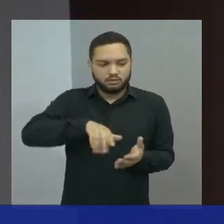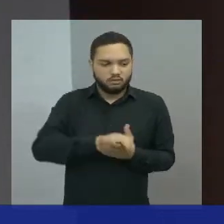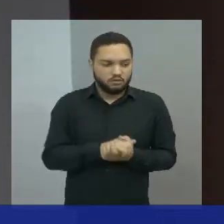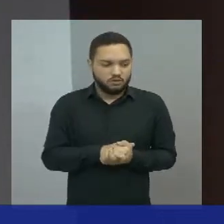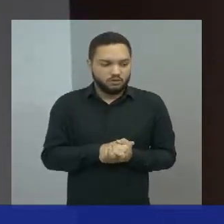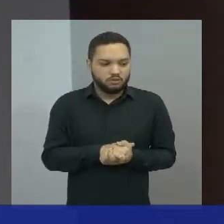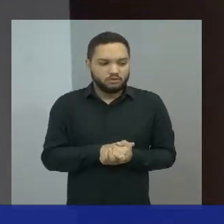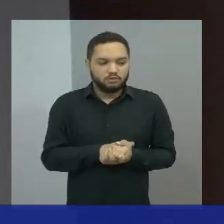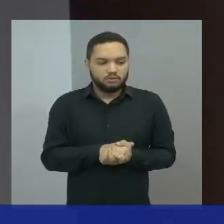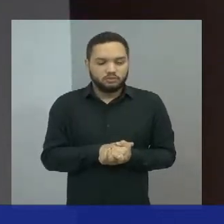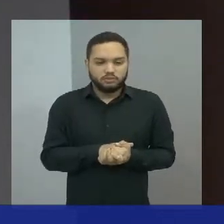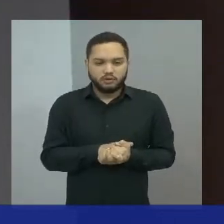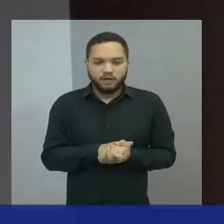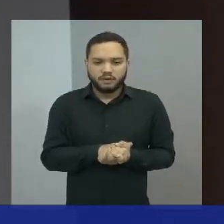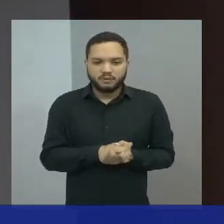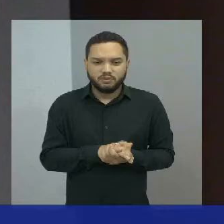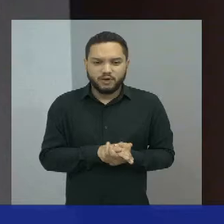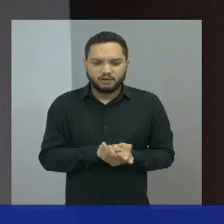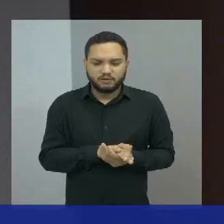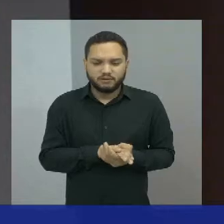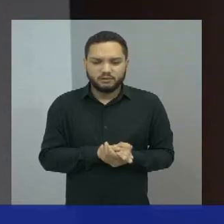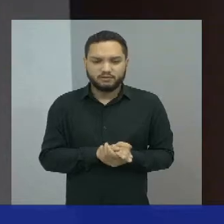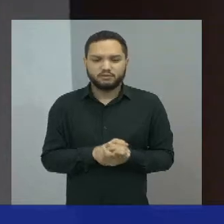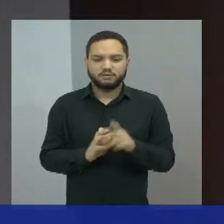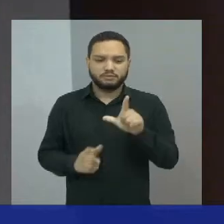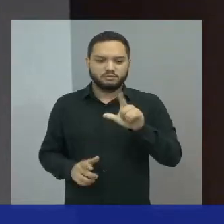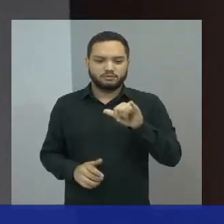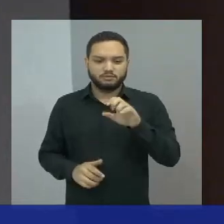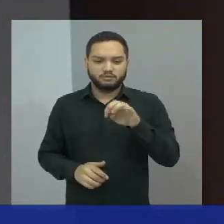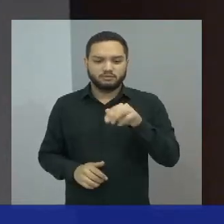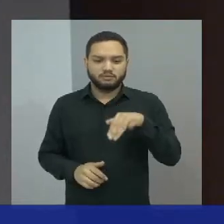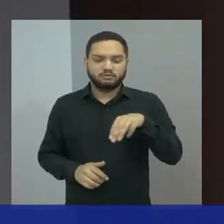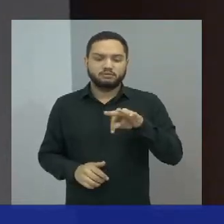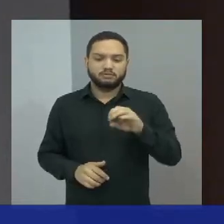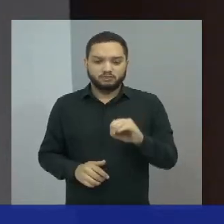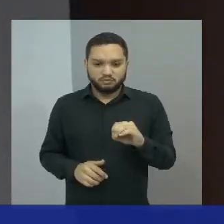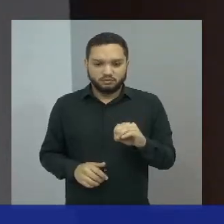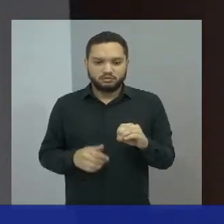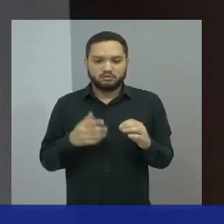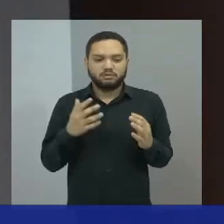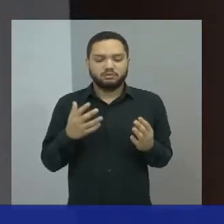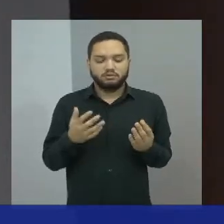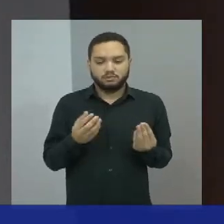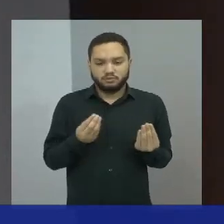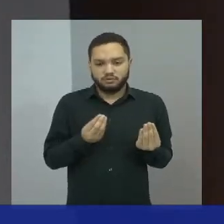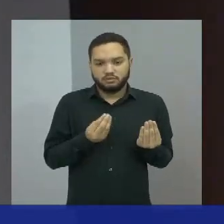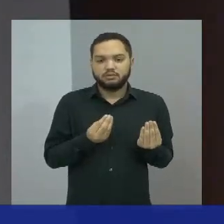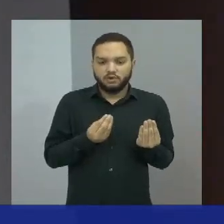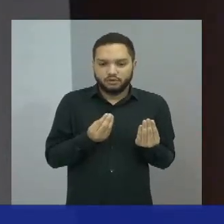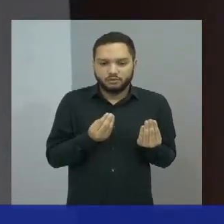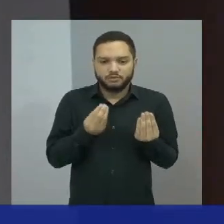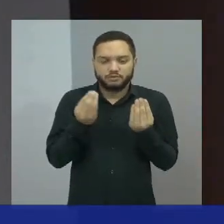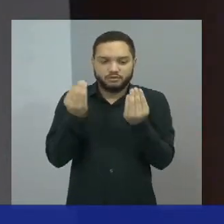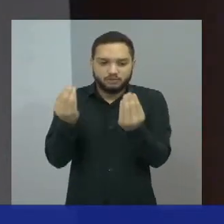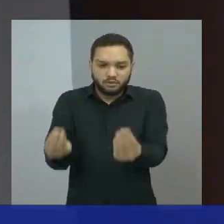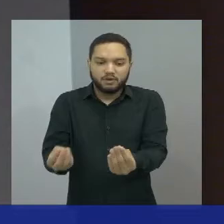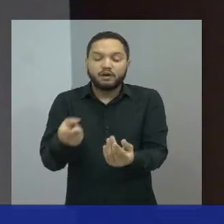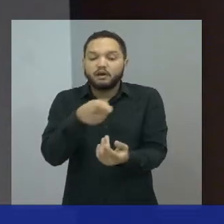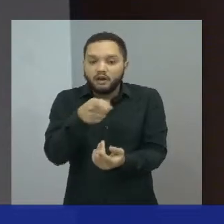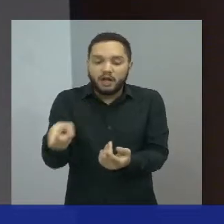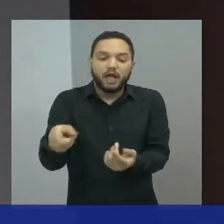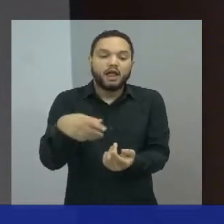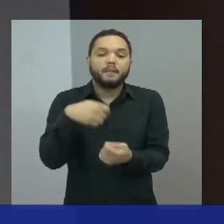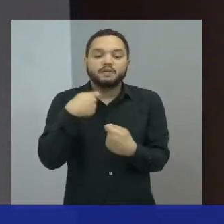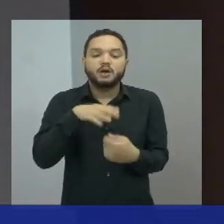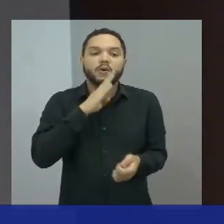produtivo, ao cidadão. Não é isso. O licenciamento é uma oportunidade para a pessoa conhecer quais são as